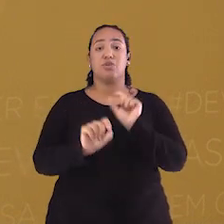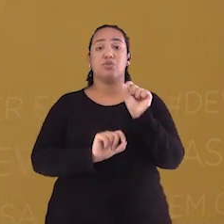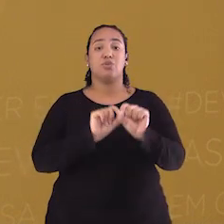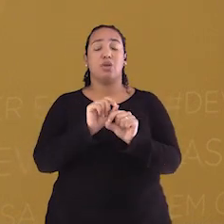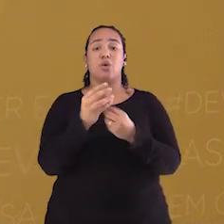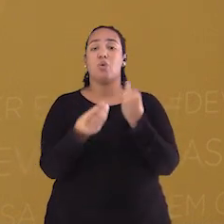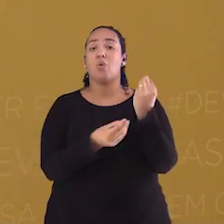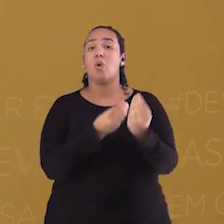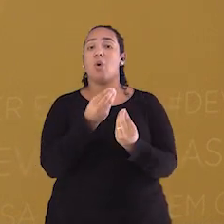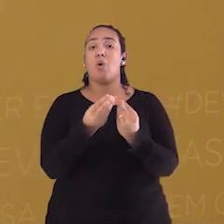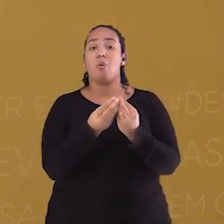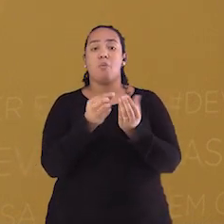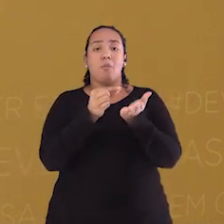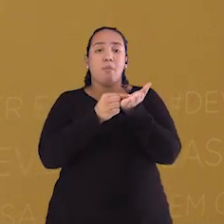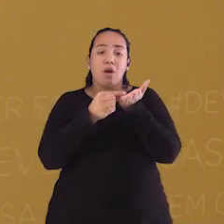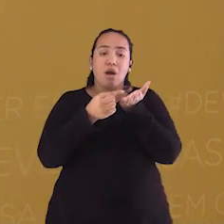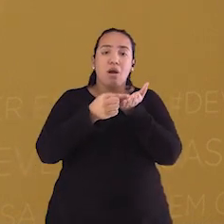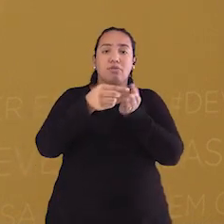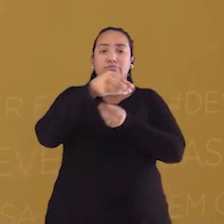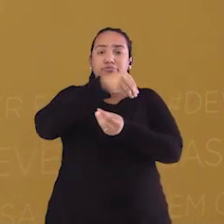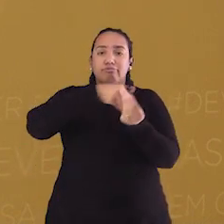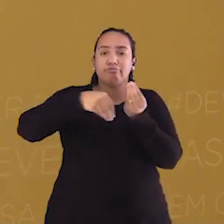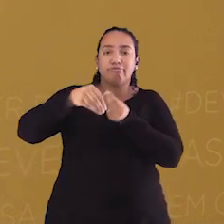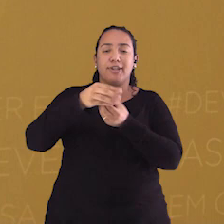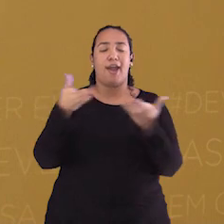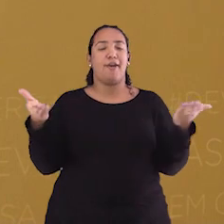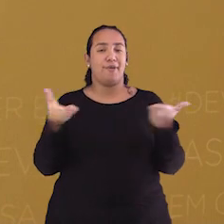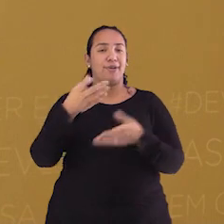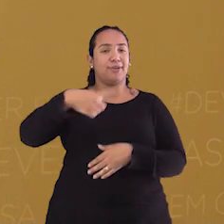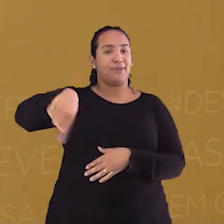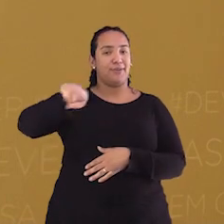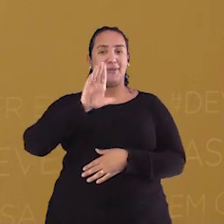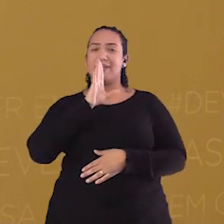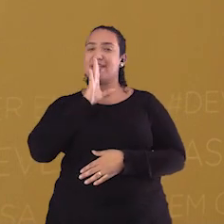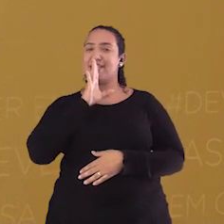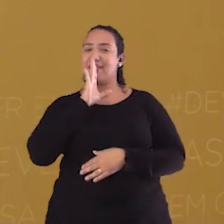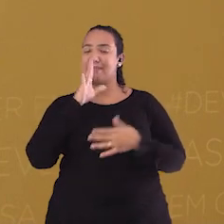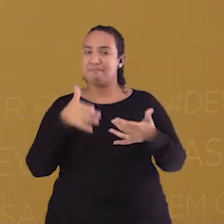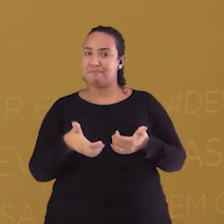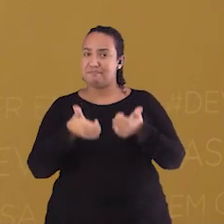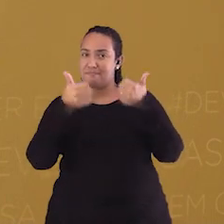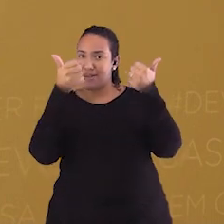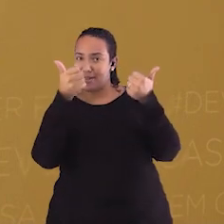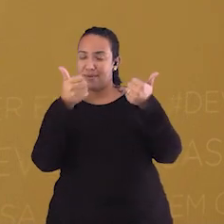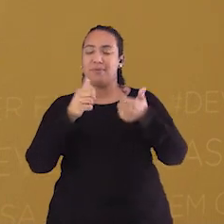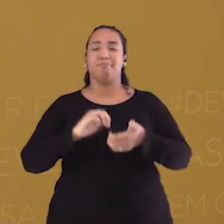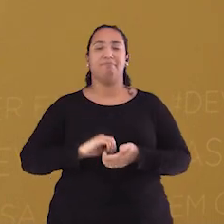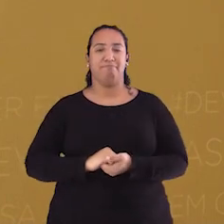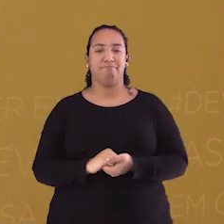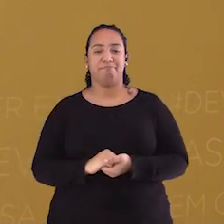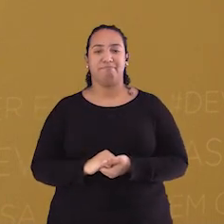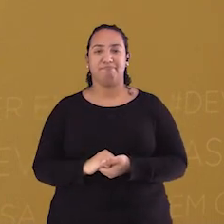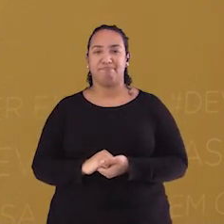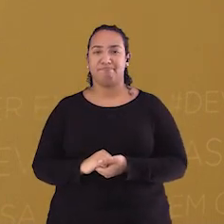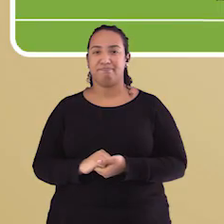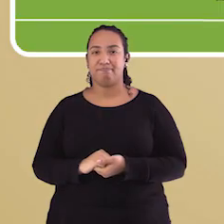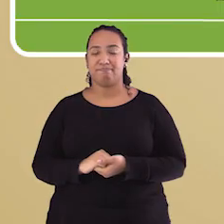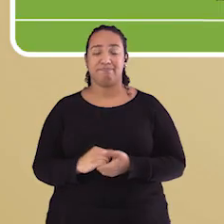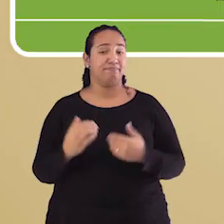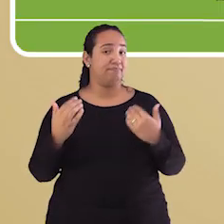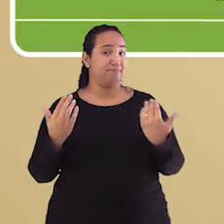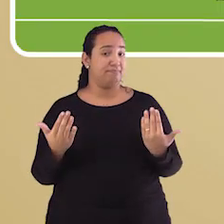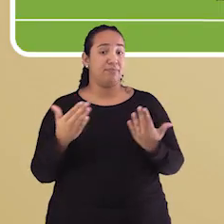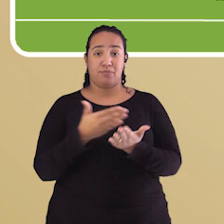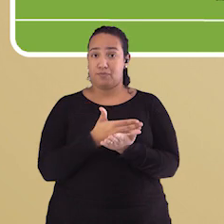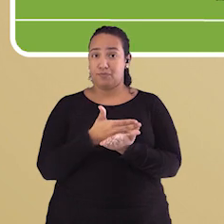grau de agregação entre as partículas. Vem comigo conhecer melhor esses três estados da matéria.